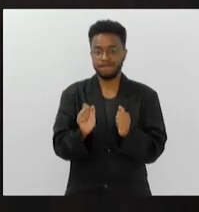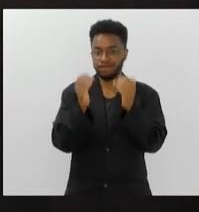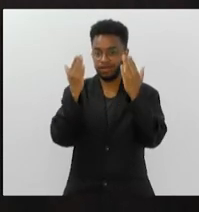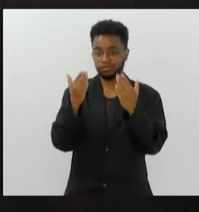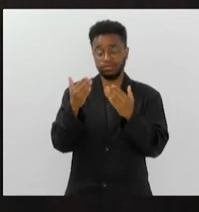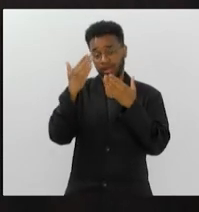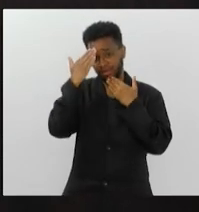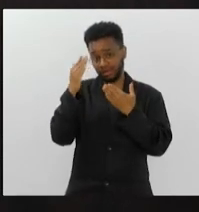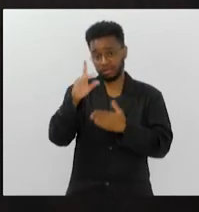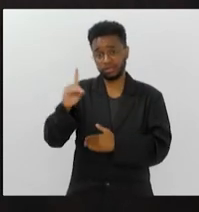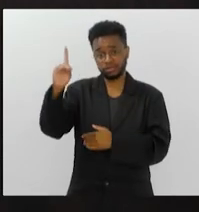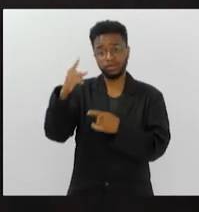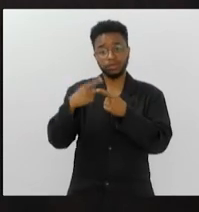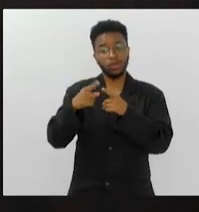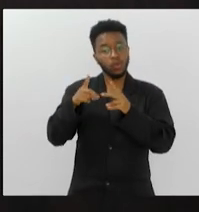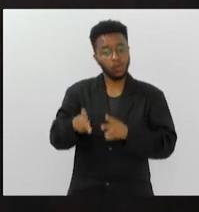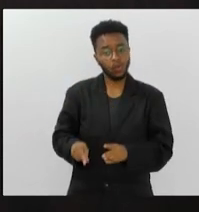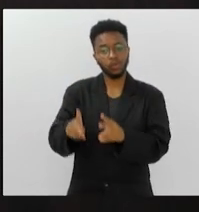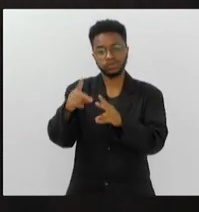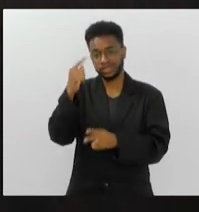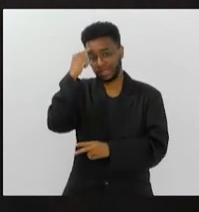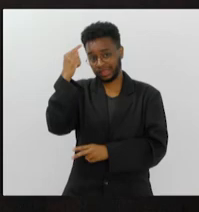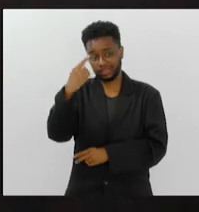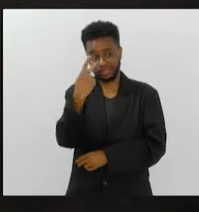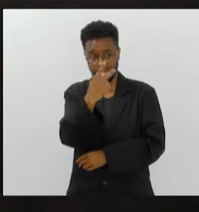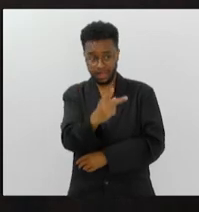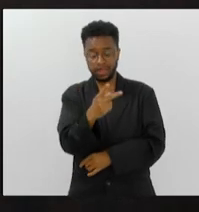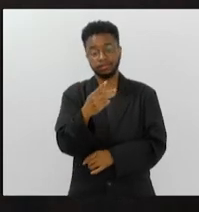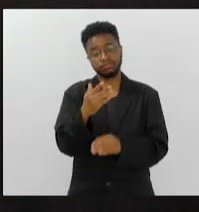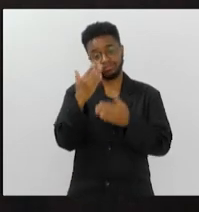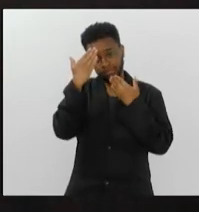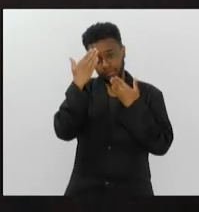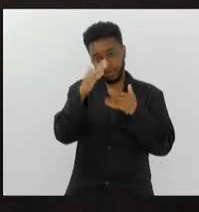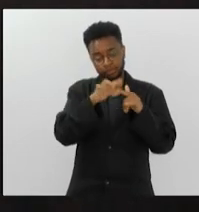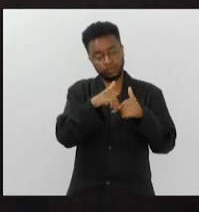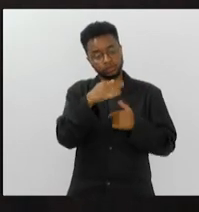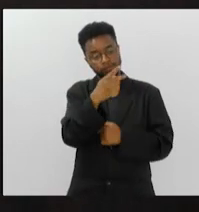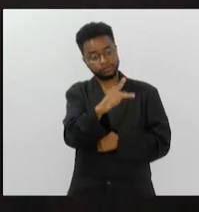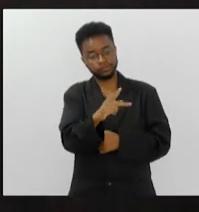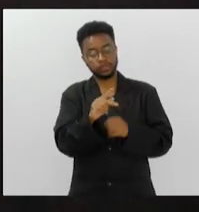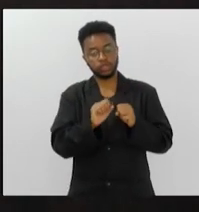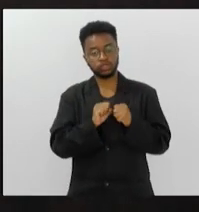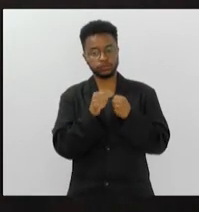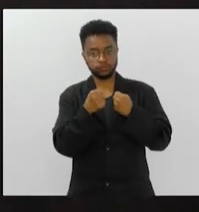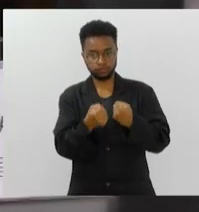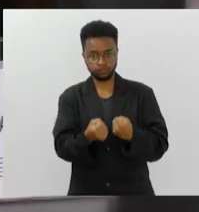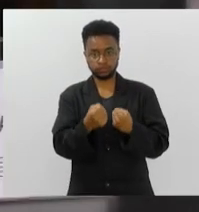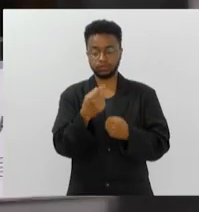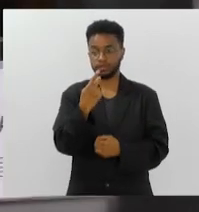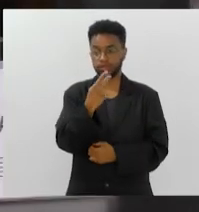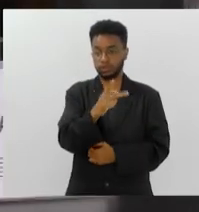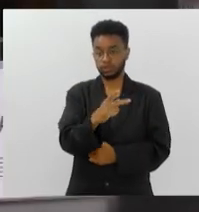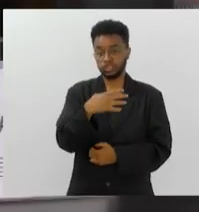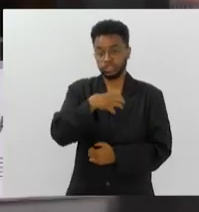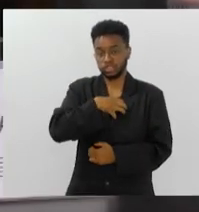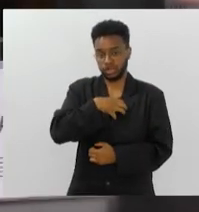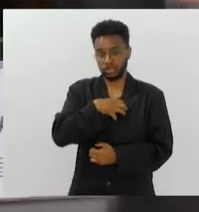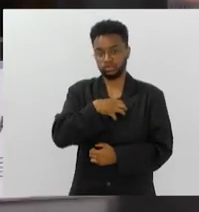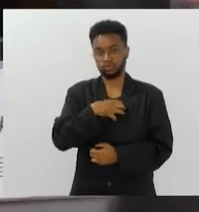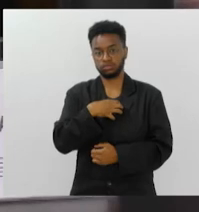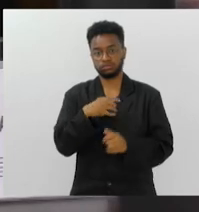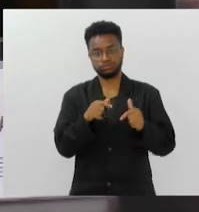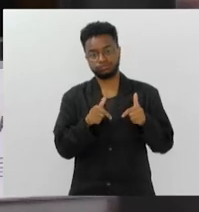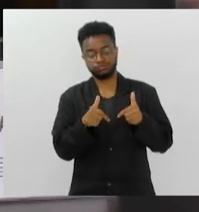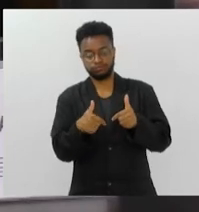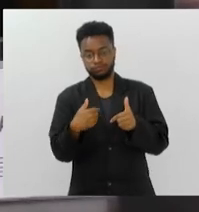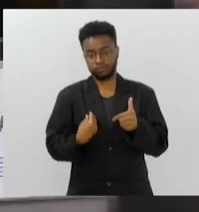morreu, esse ideal continua, graças à sua dedicação, né, à sua forma de encarar a vida